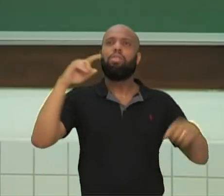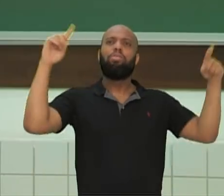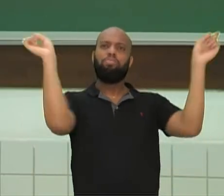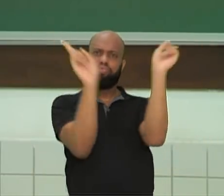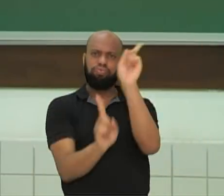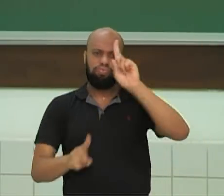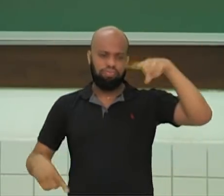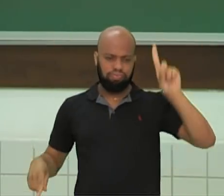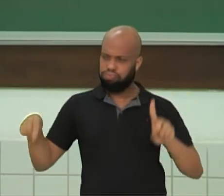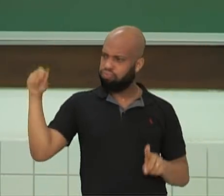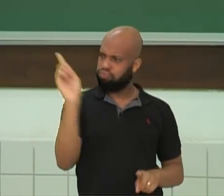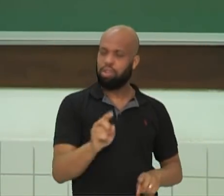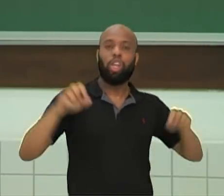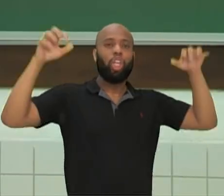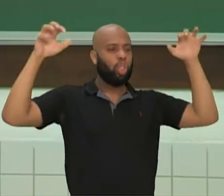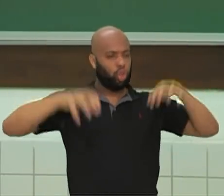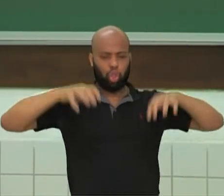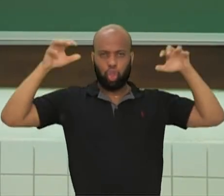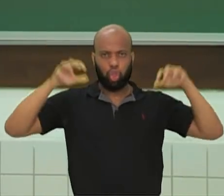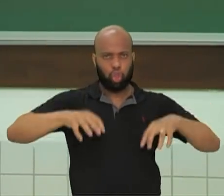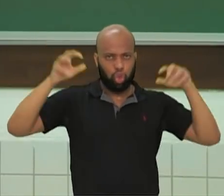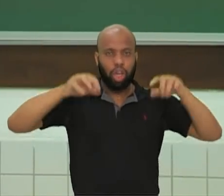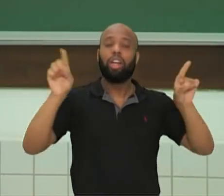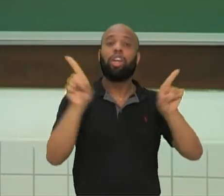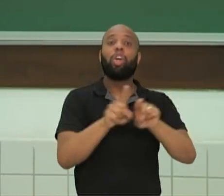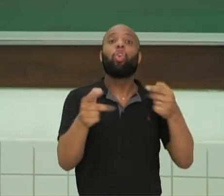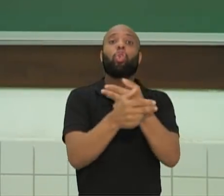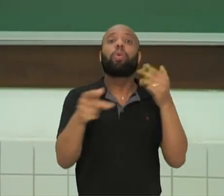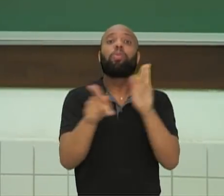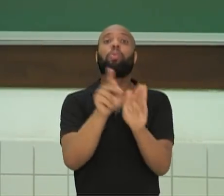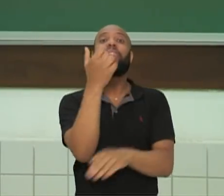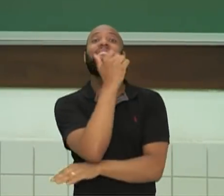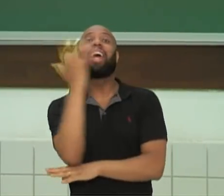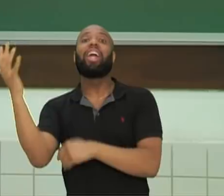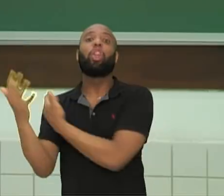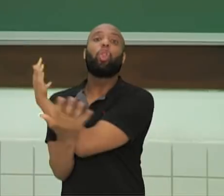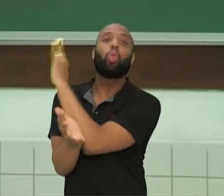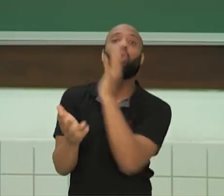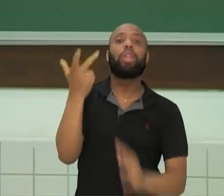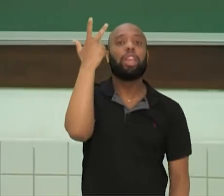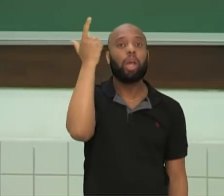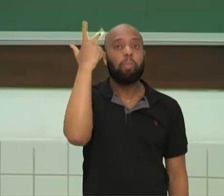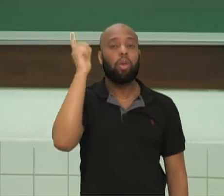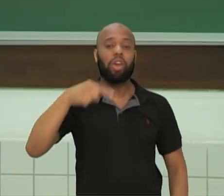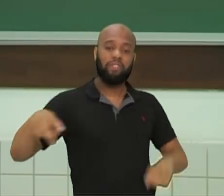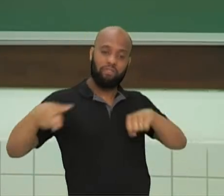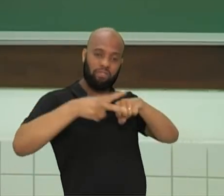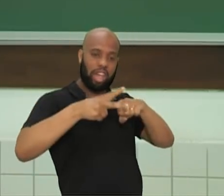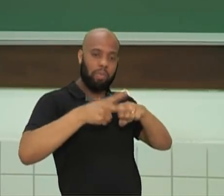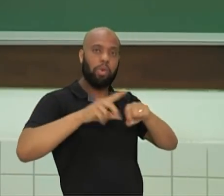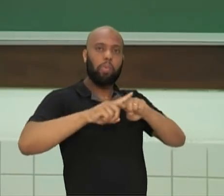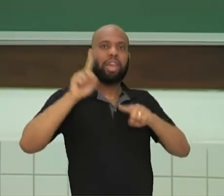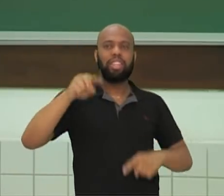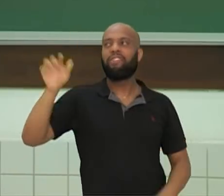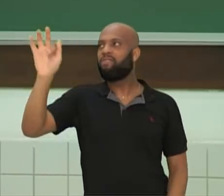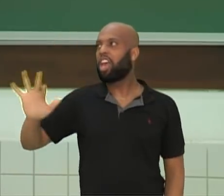trovejar, relampejar, chover, também são verbos, só que são classificadas como fenômenos da